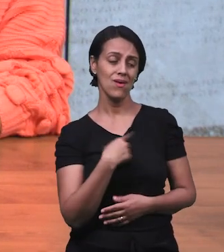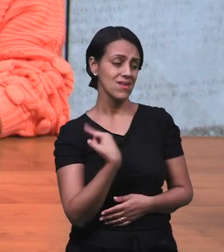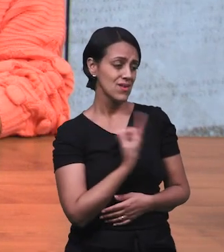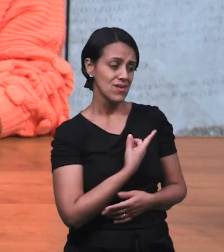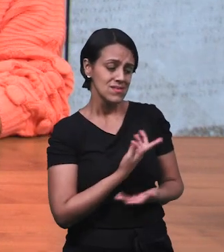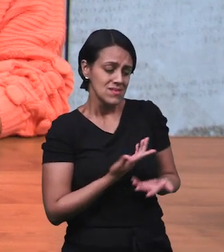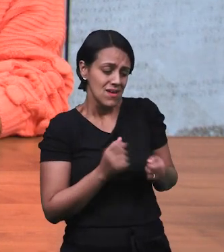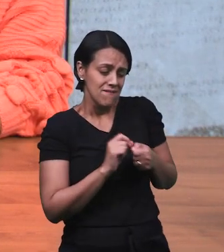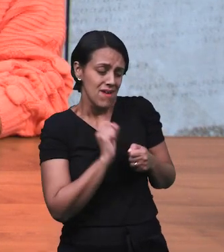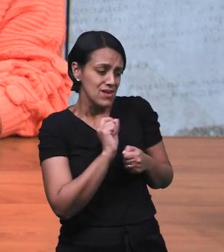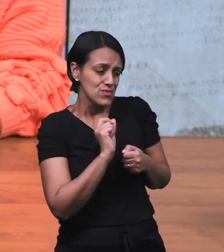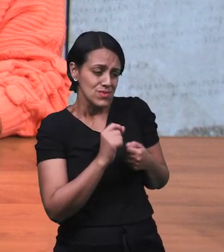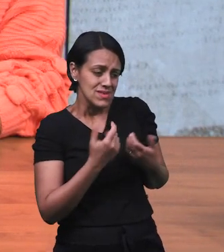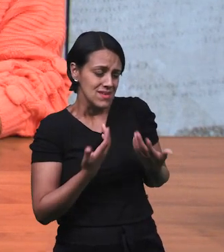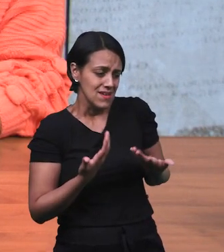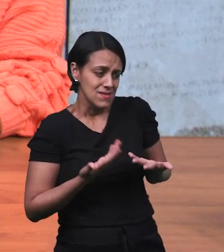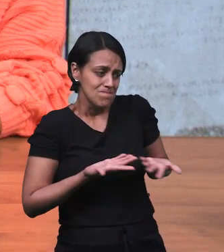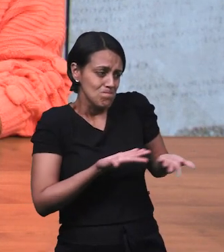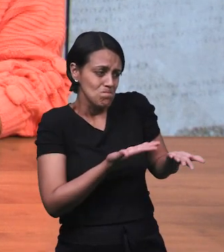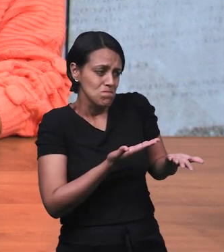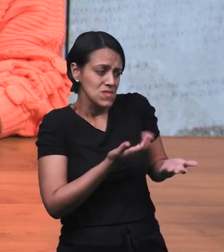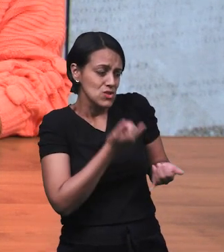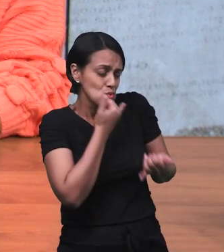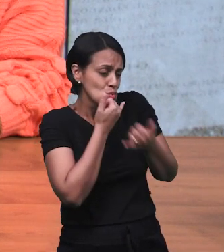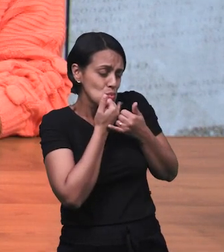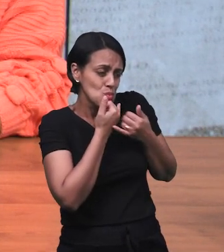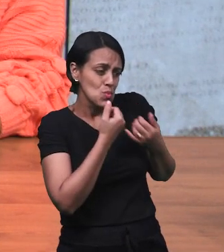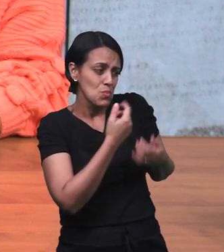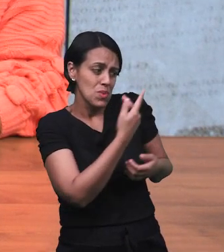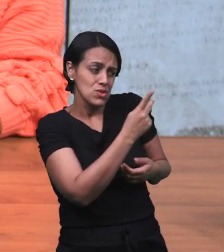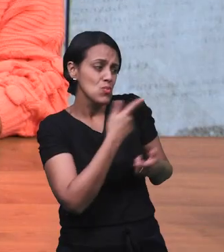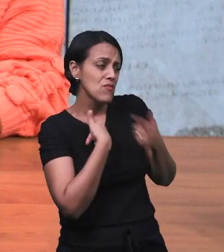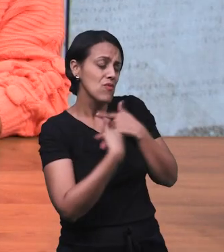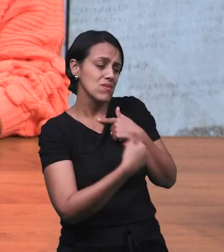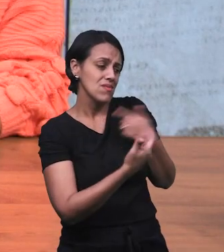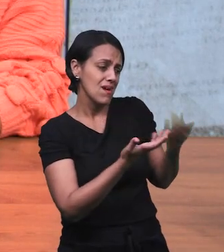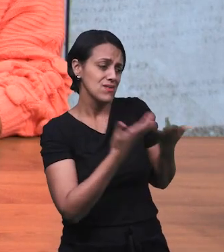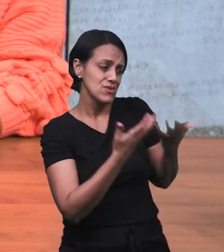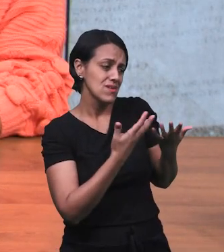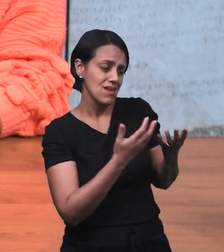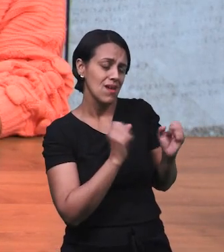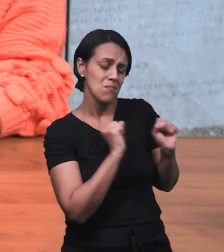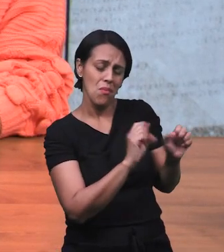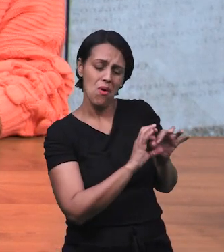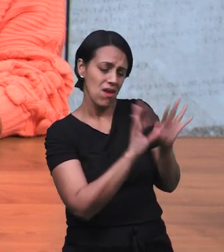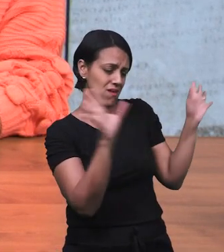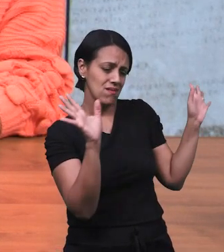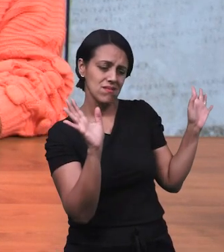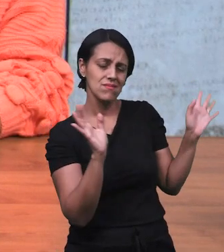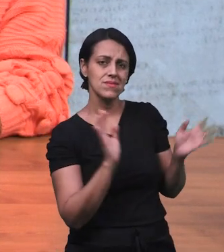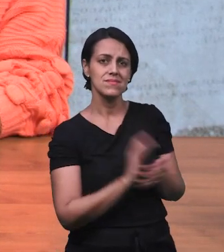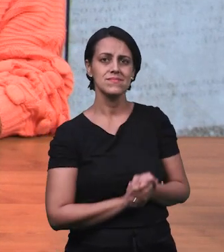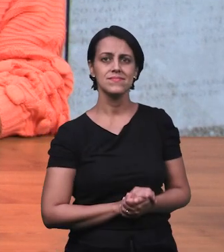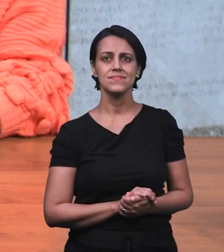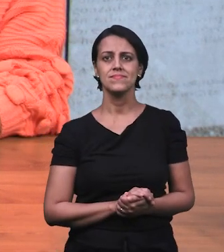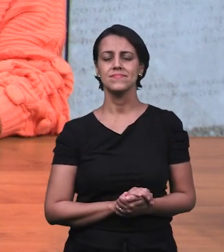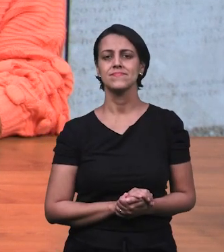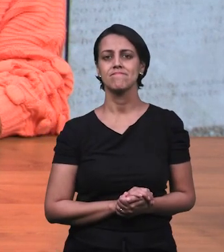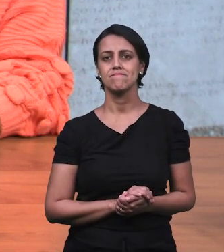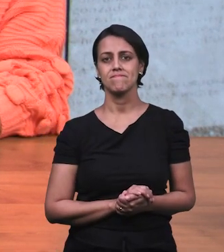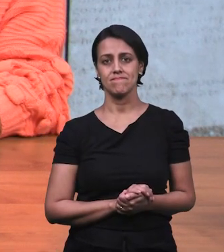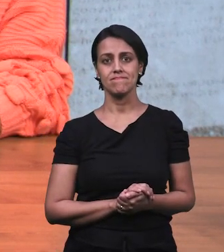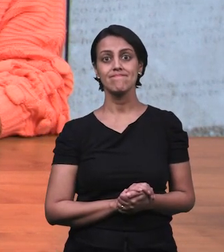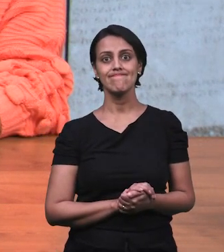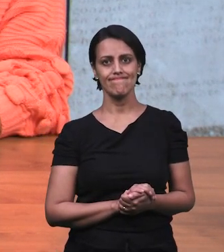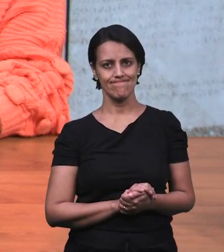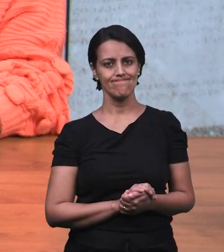mão. Faze aquilo que te pareça bom e reto que se nos faça. Assim, pois,